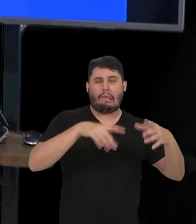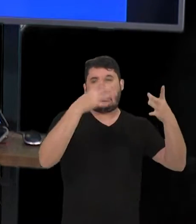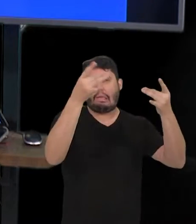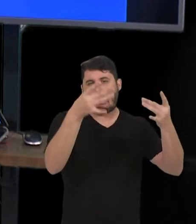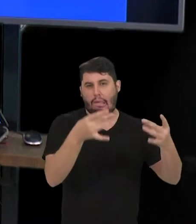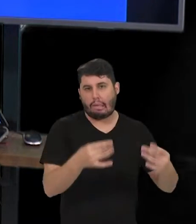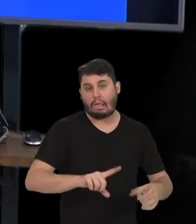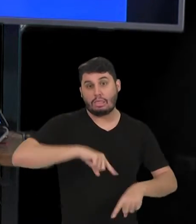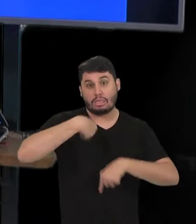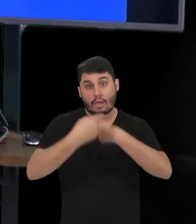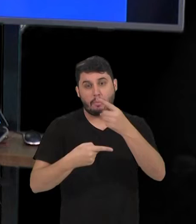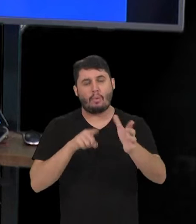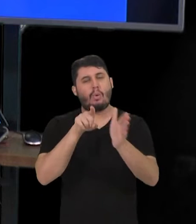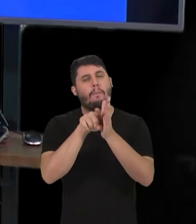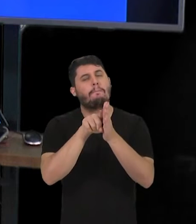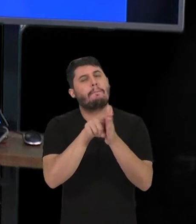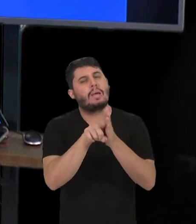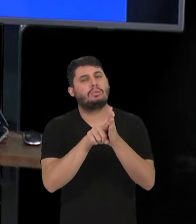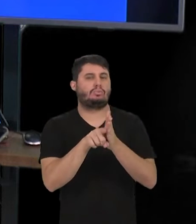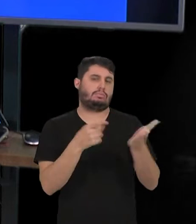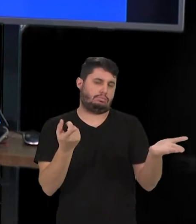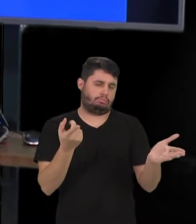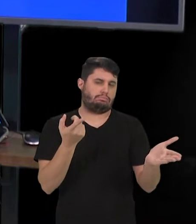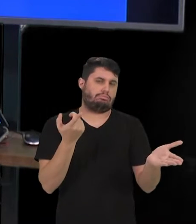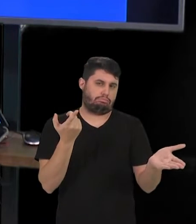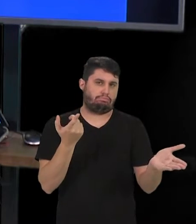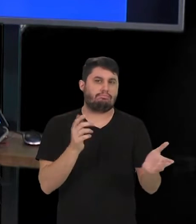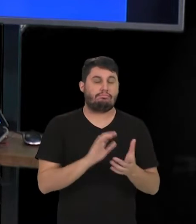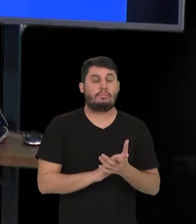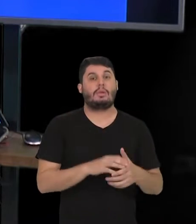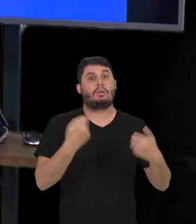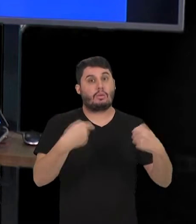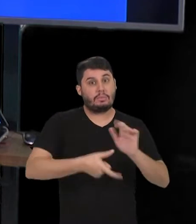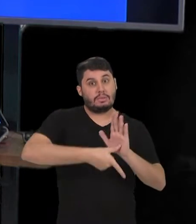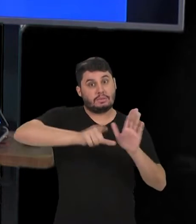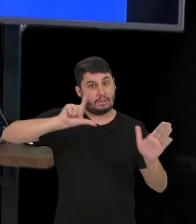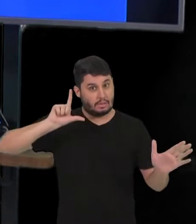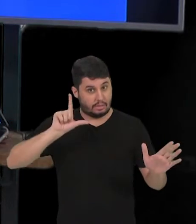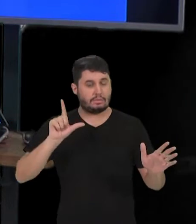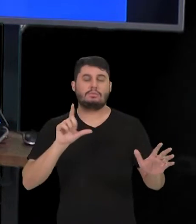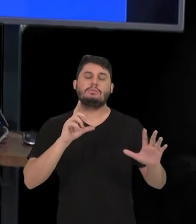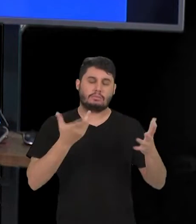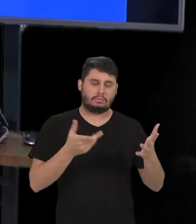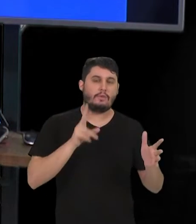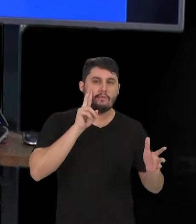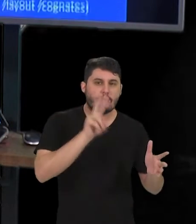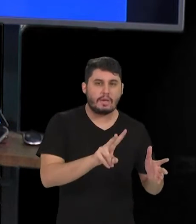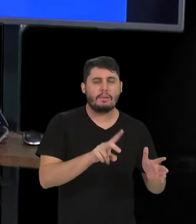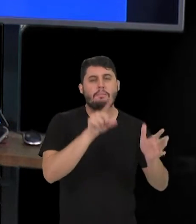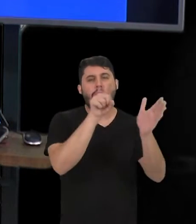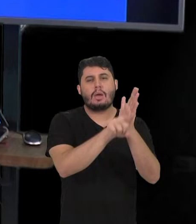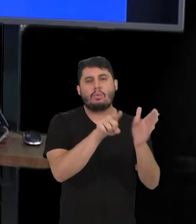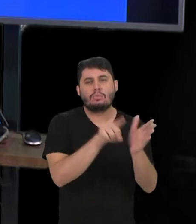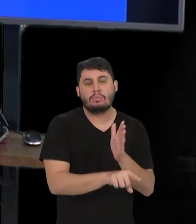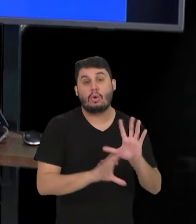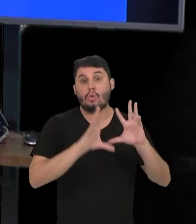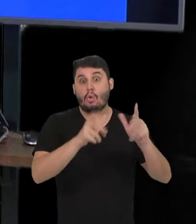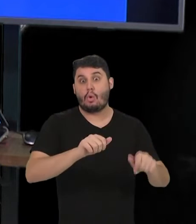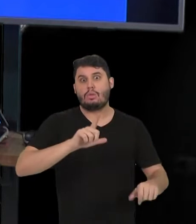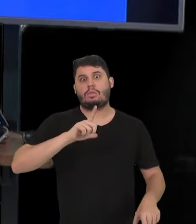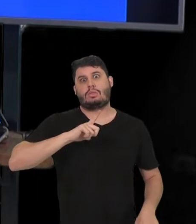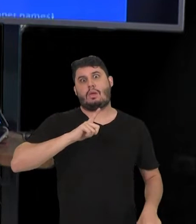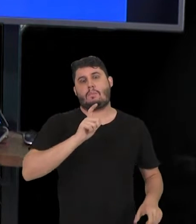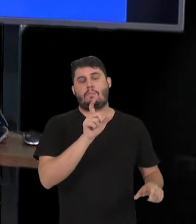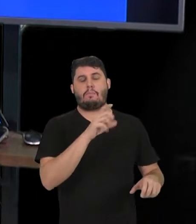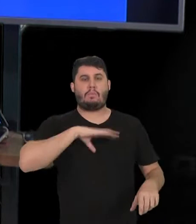qual é a primeira estratégia? Ler as perguntas antes do texto em si. Todas as 5 questões estão em português, beleza?